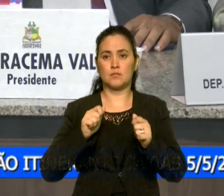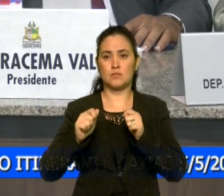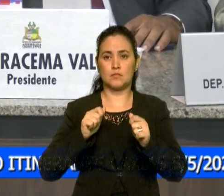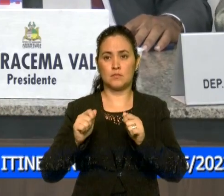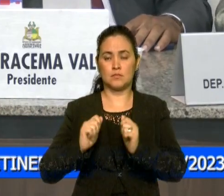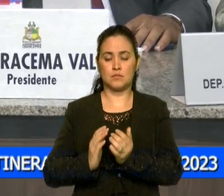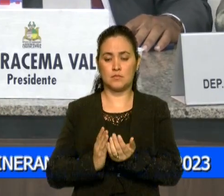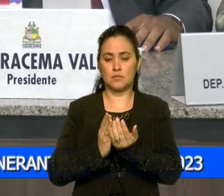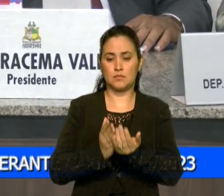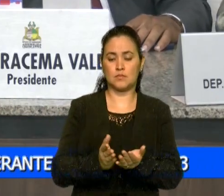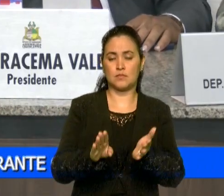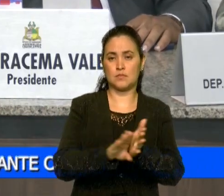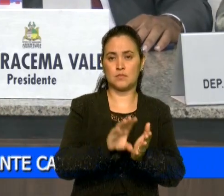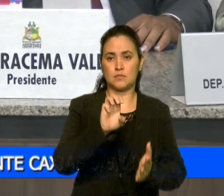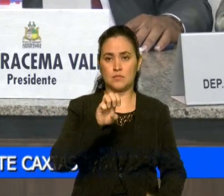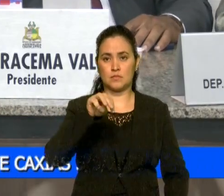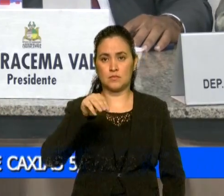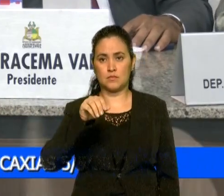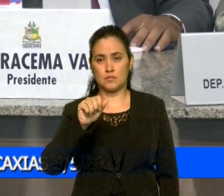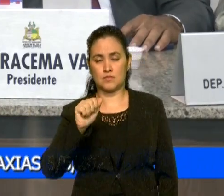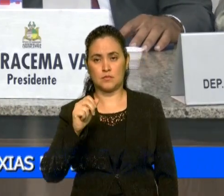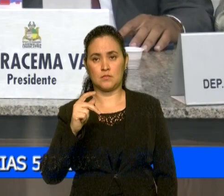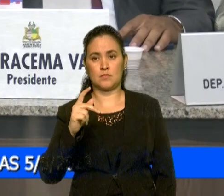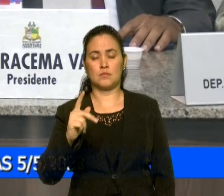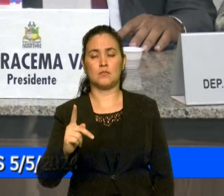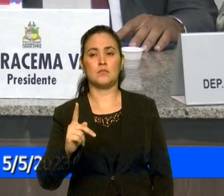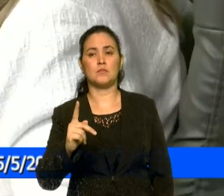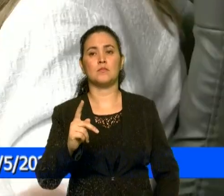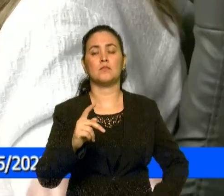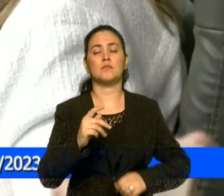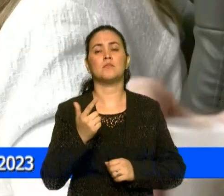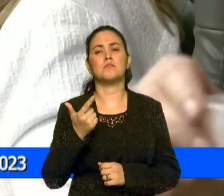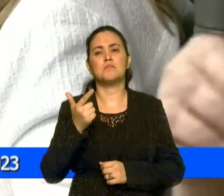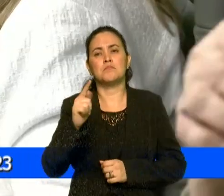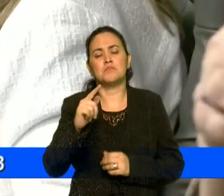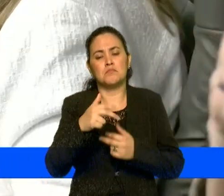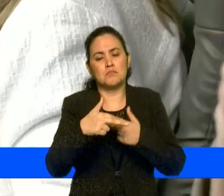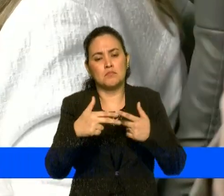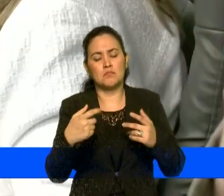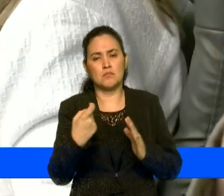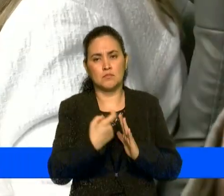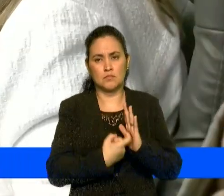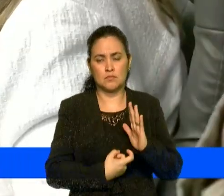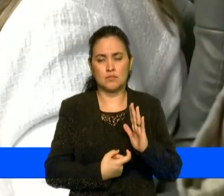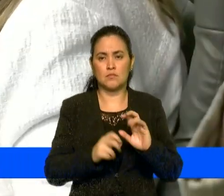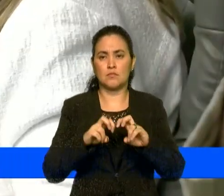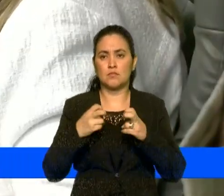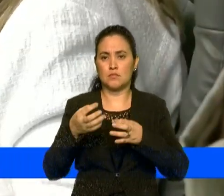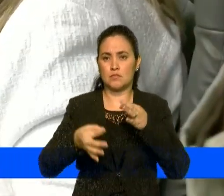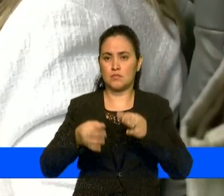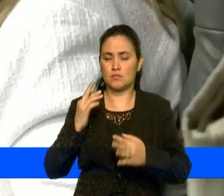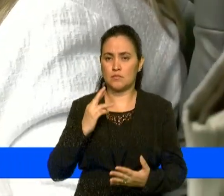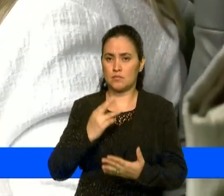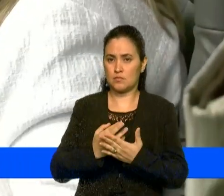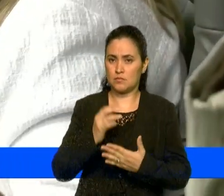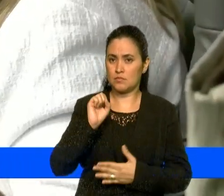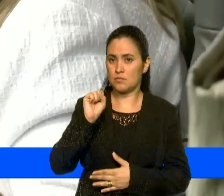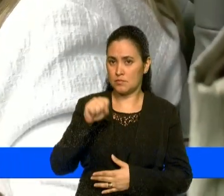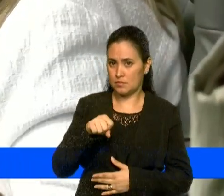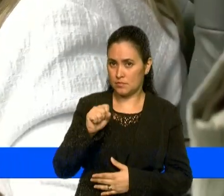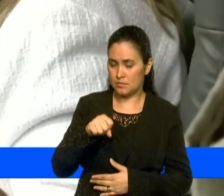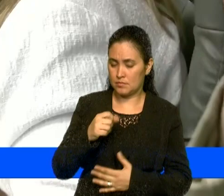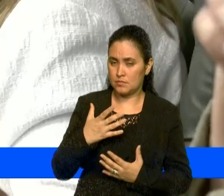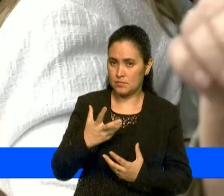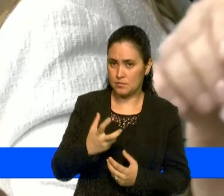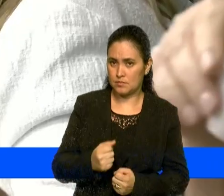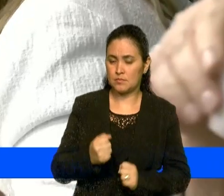outras providências, com parecer favorável emitido pela Comissão de Constituição, Justiça e Cidadania, cujo relator